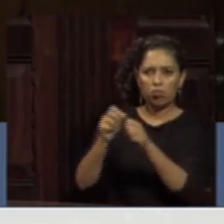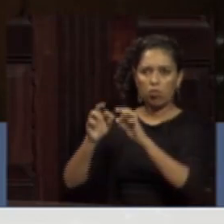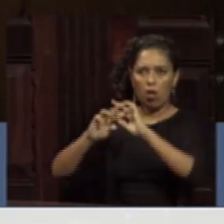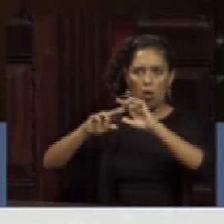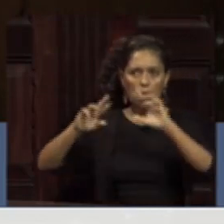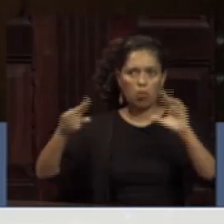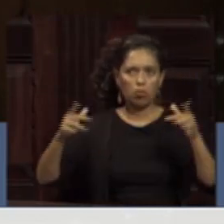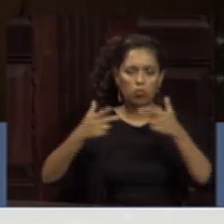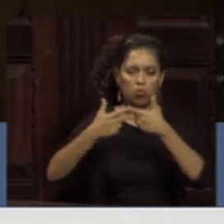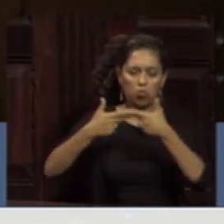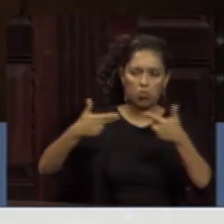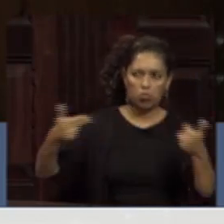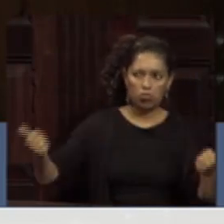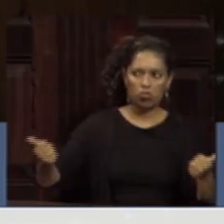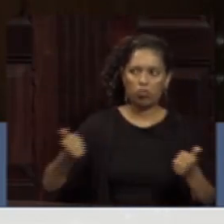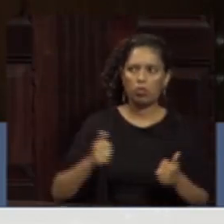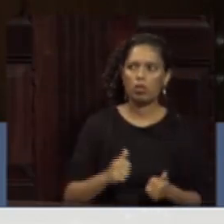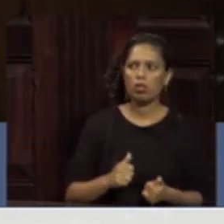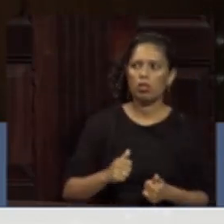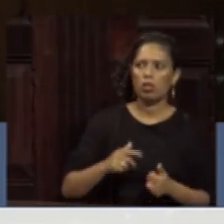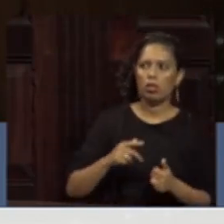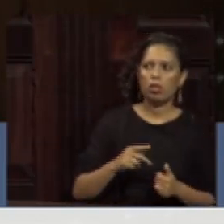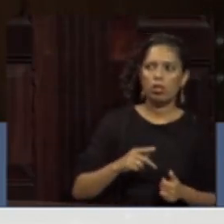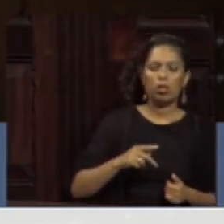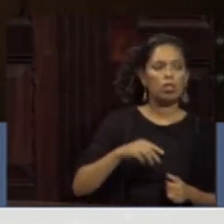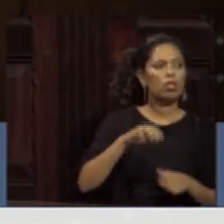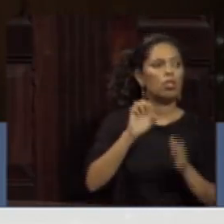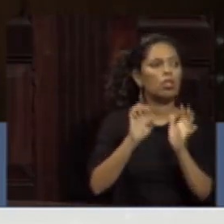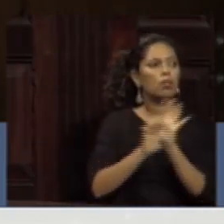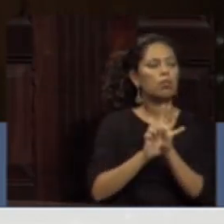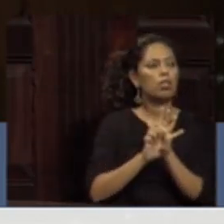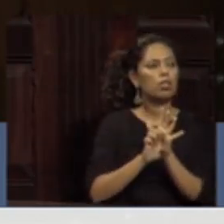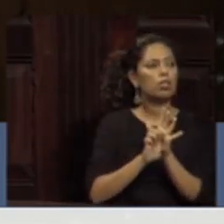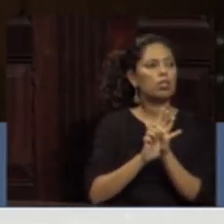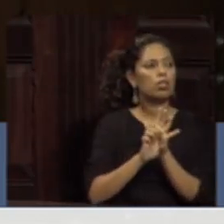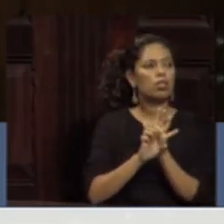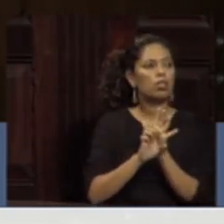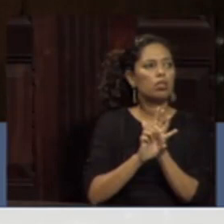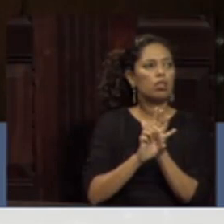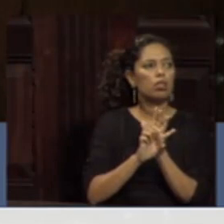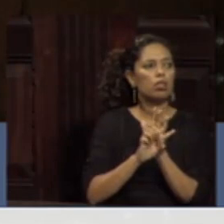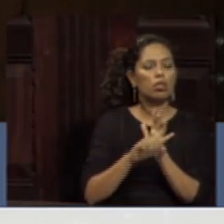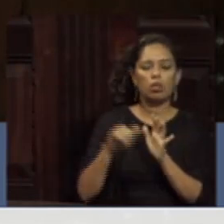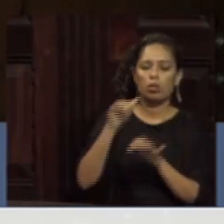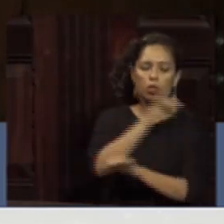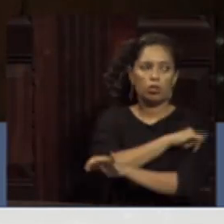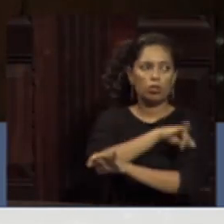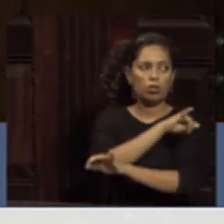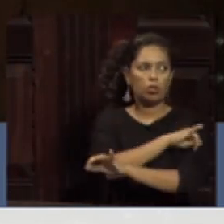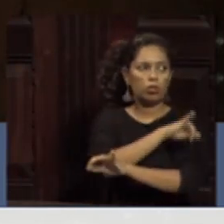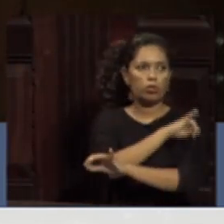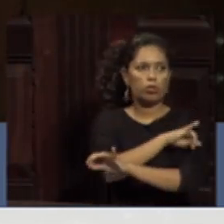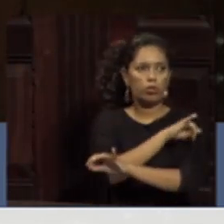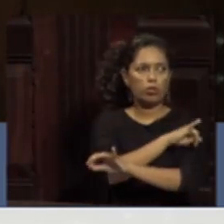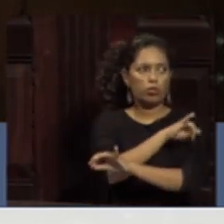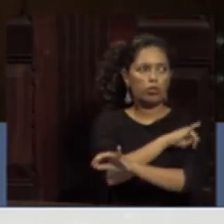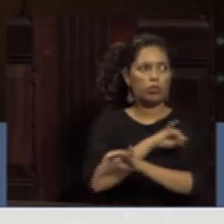Mulheres em Ambiente Público, e a emenda à Constituição do Rio de Janeiro, que nós